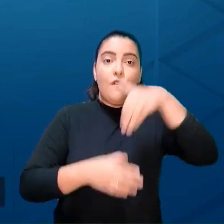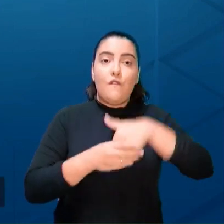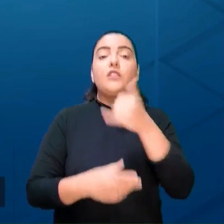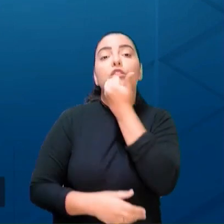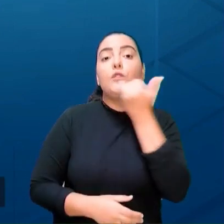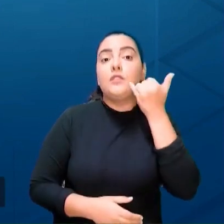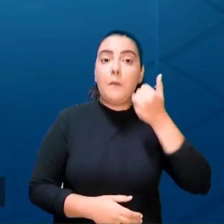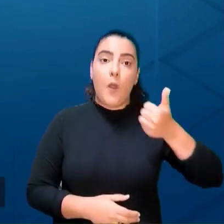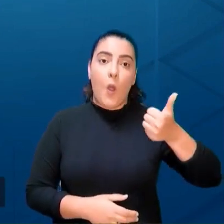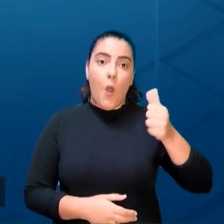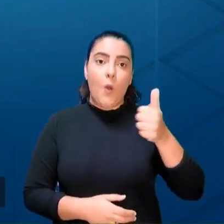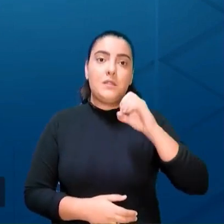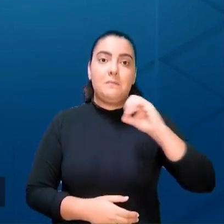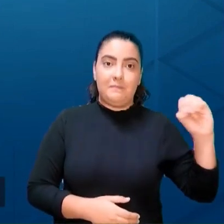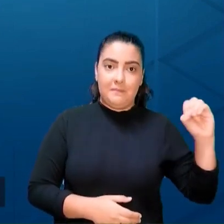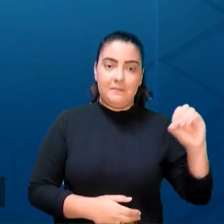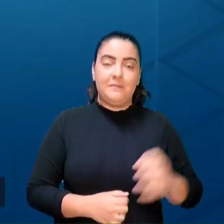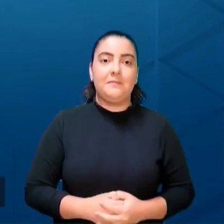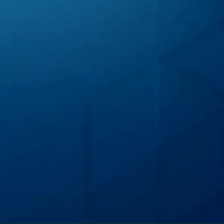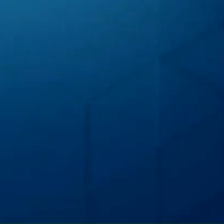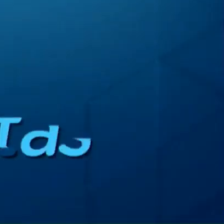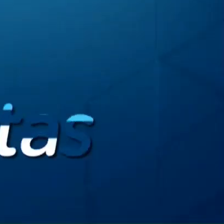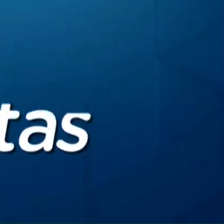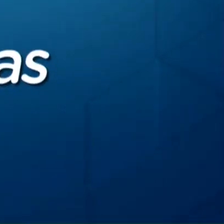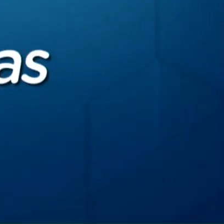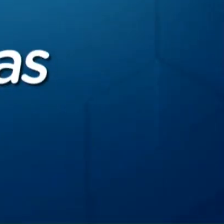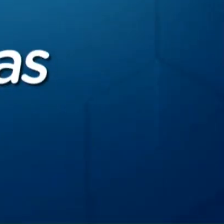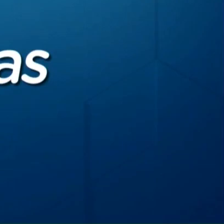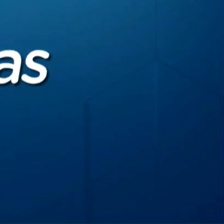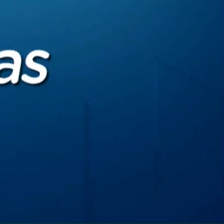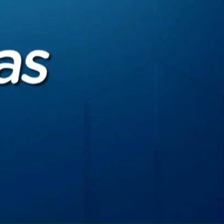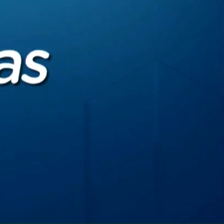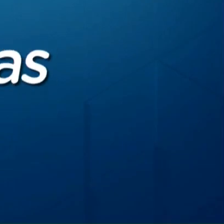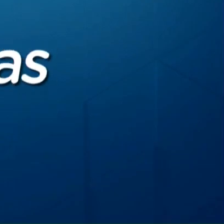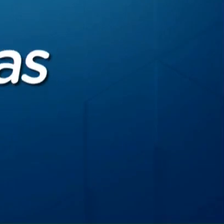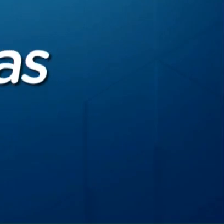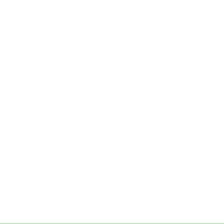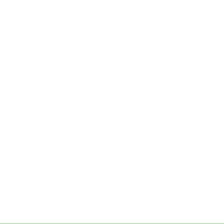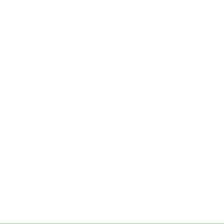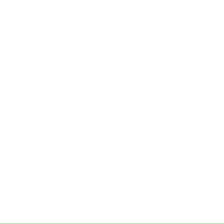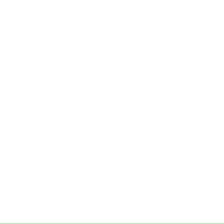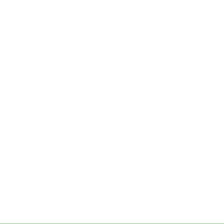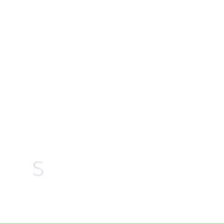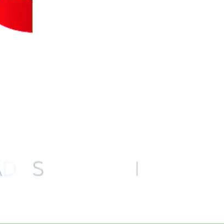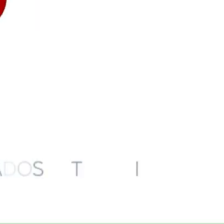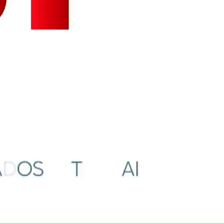dia 2 de outubro, vote João Jaime, 11.000. Progressista.